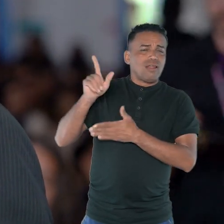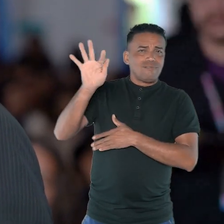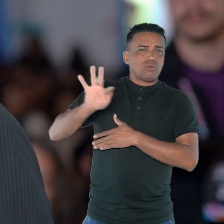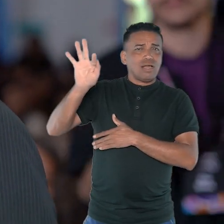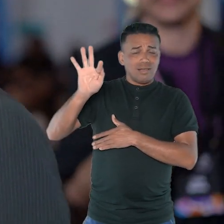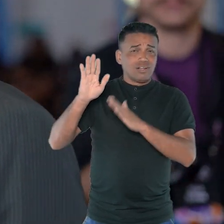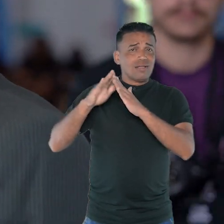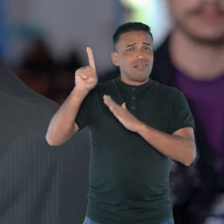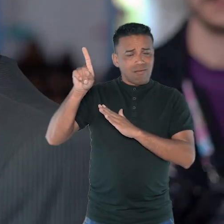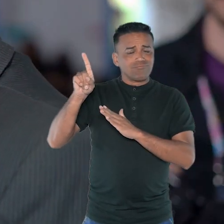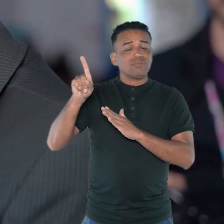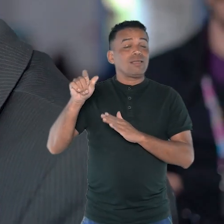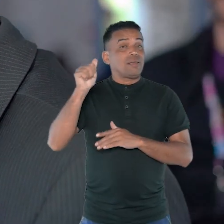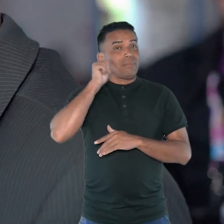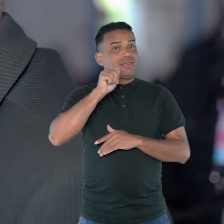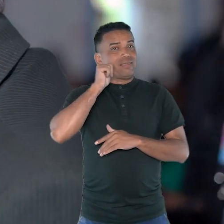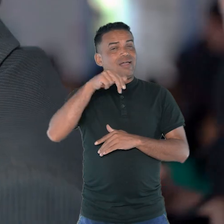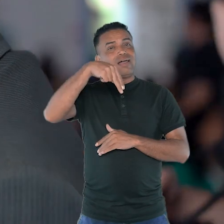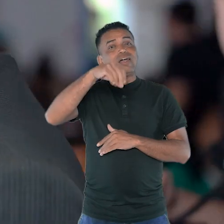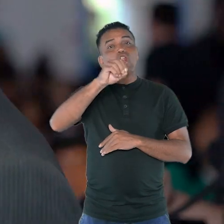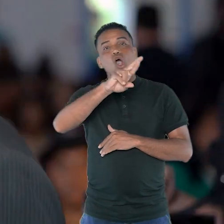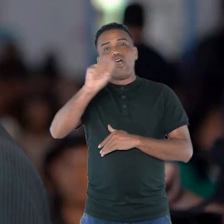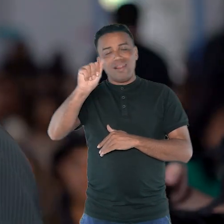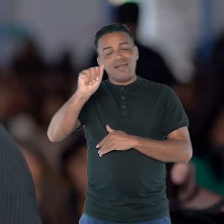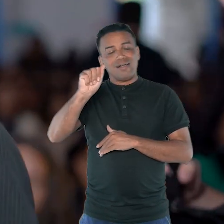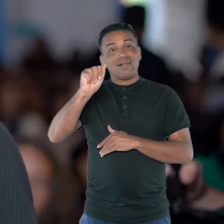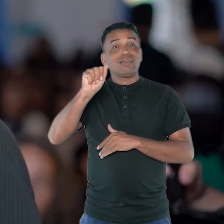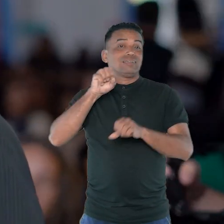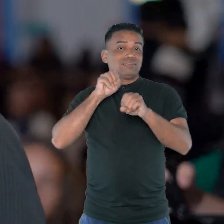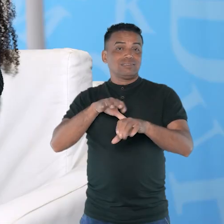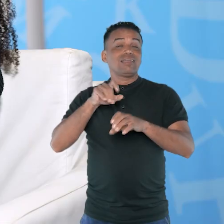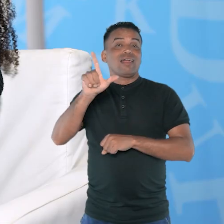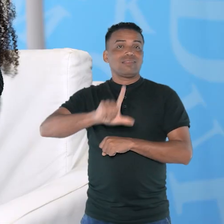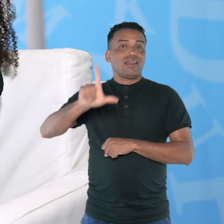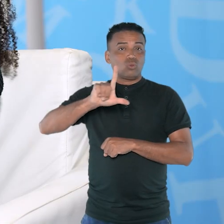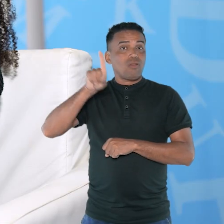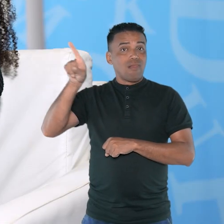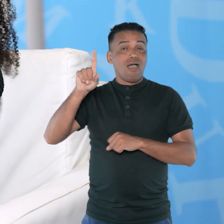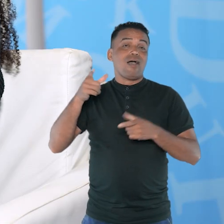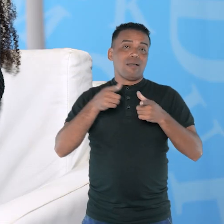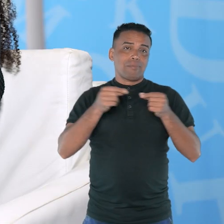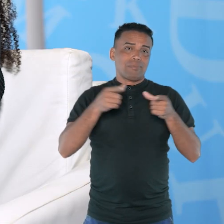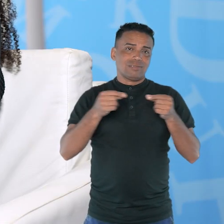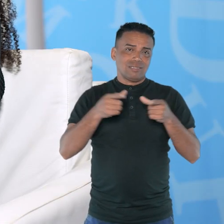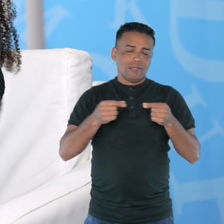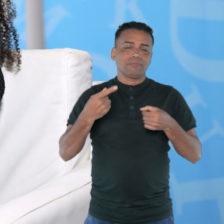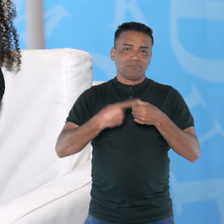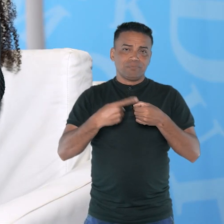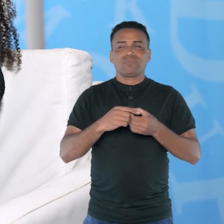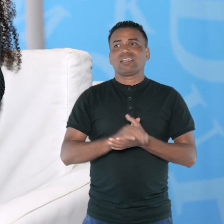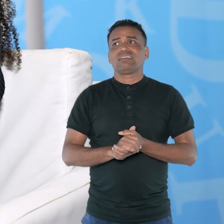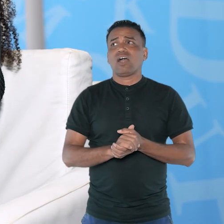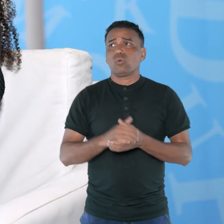E a minha nora também leciona literatura lá em Brasília também. E eu vejo Brasília uma cidade muito